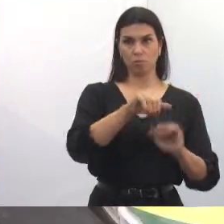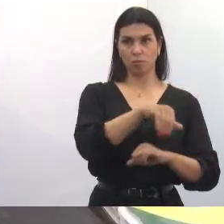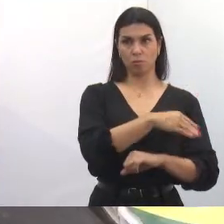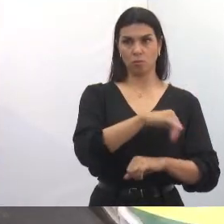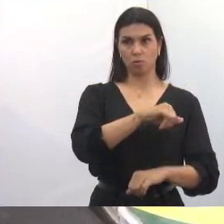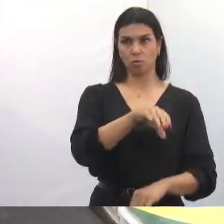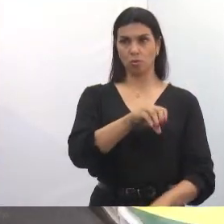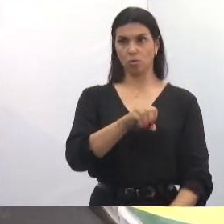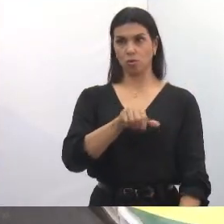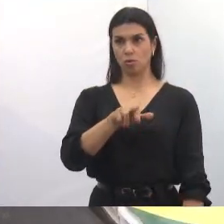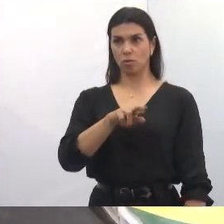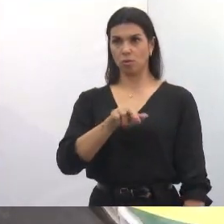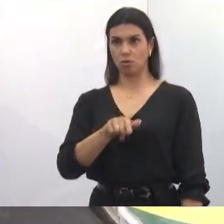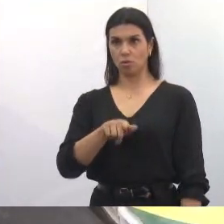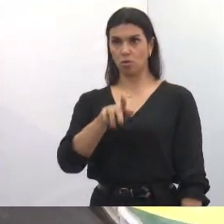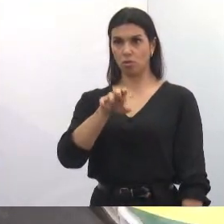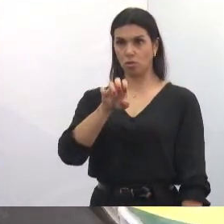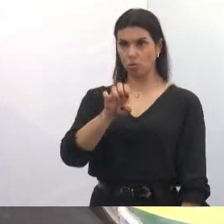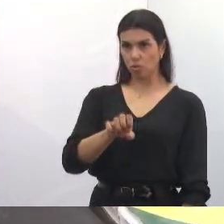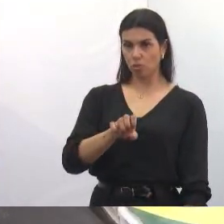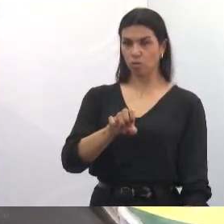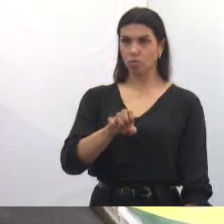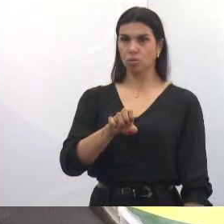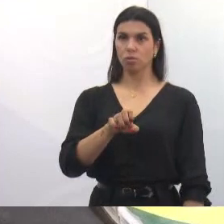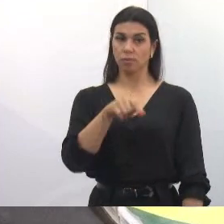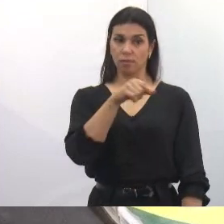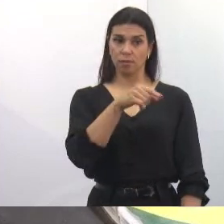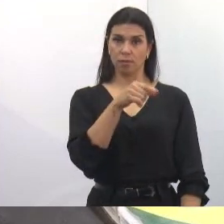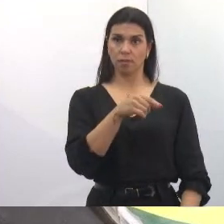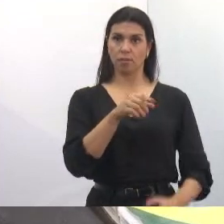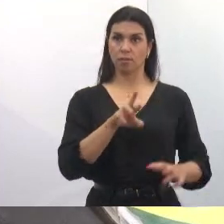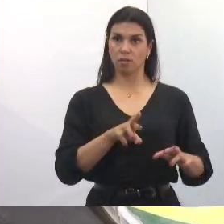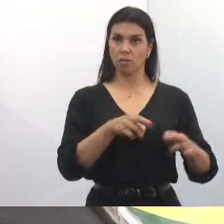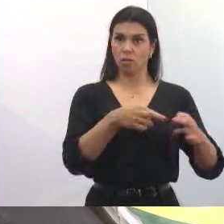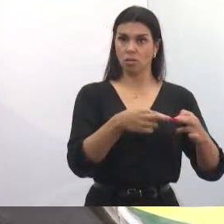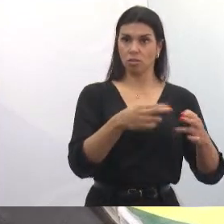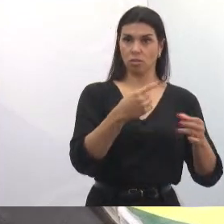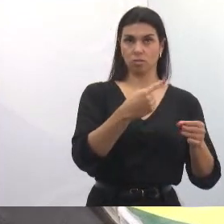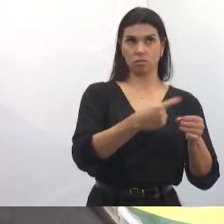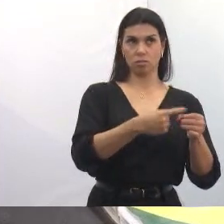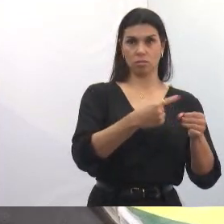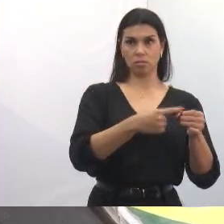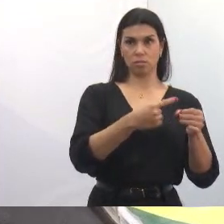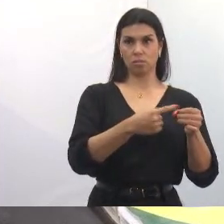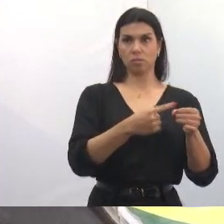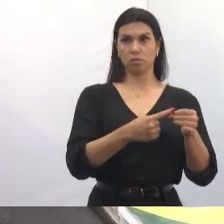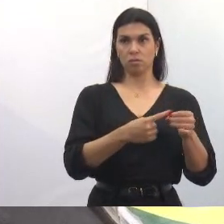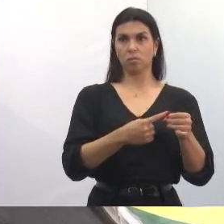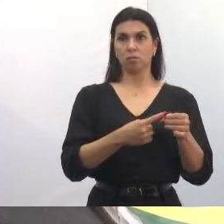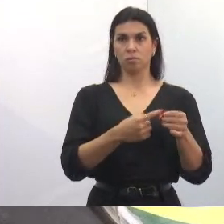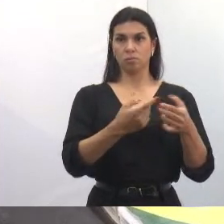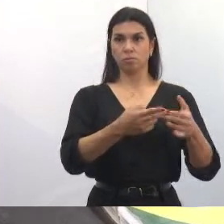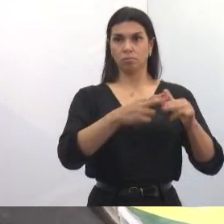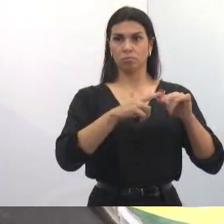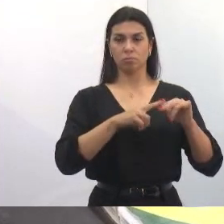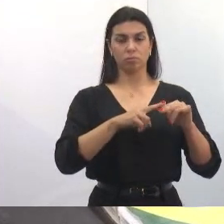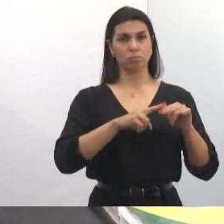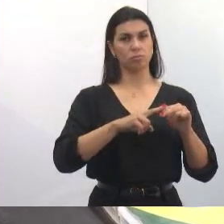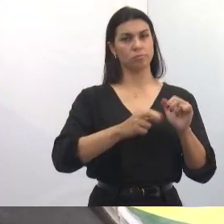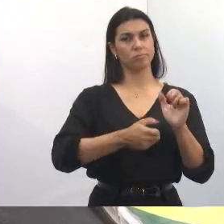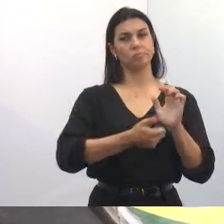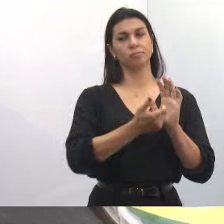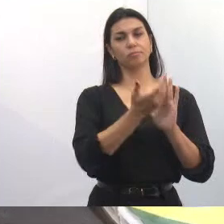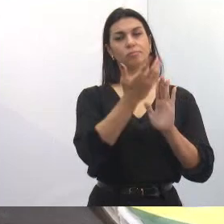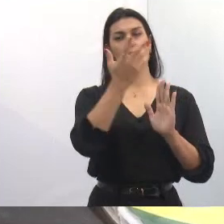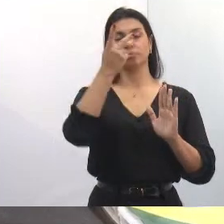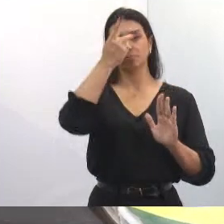Jorge Madide, que pode ser considerado região central, né, no Mesquita, região central, e atende centenas de